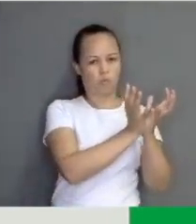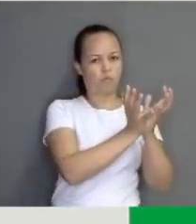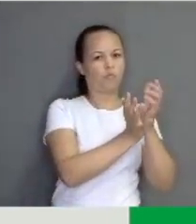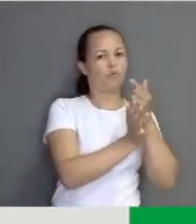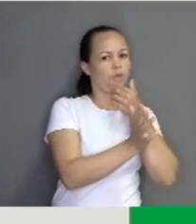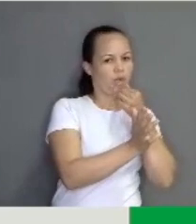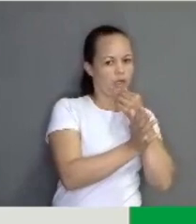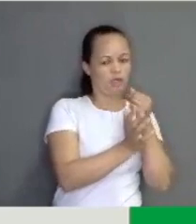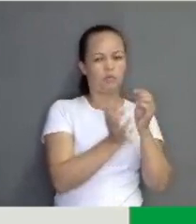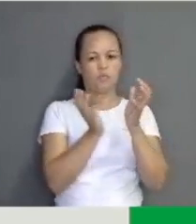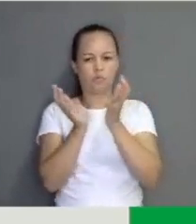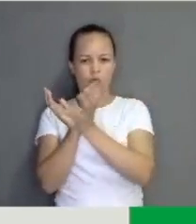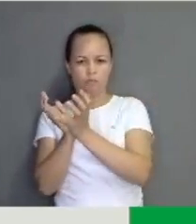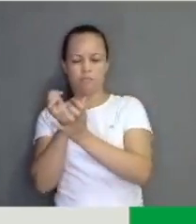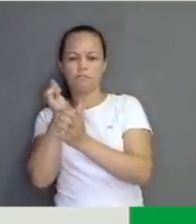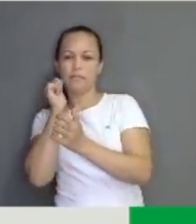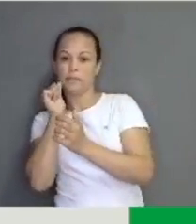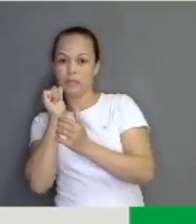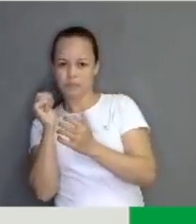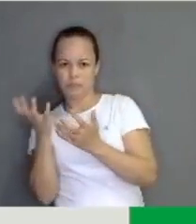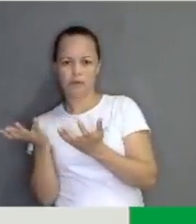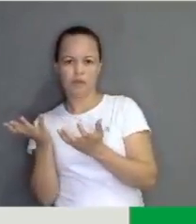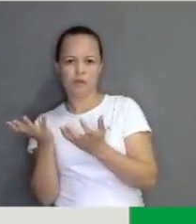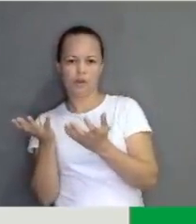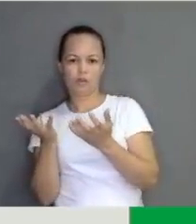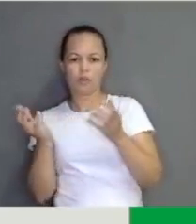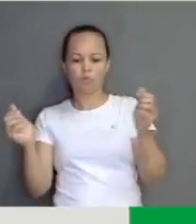ali presentes, unidos por um